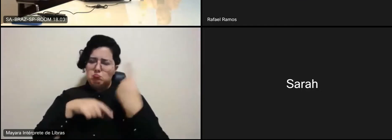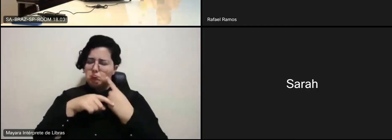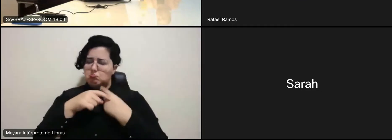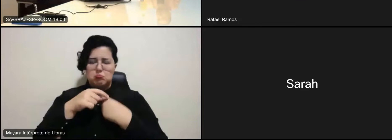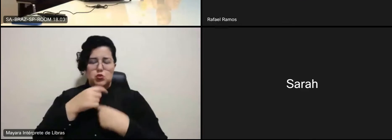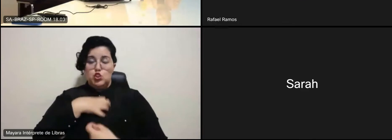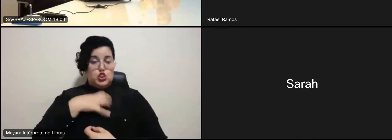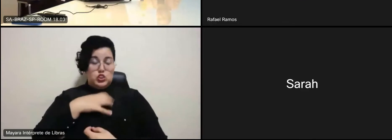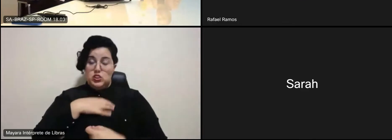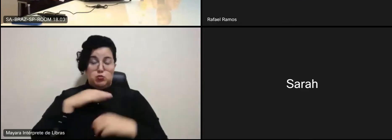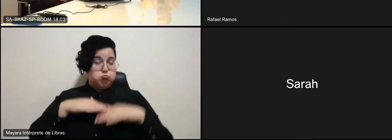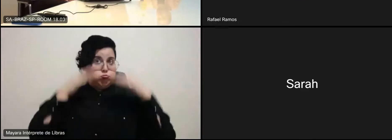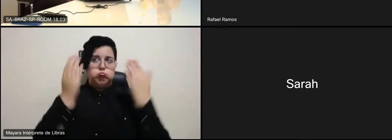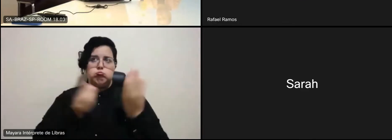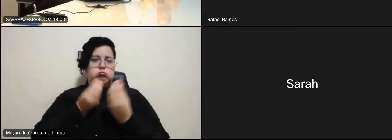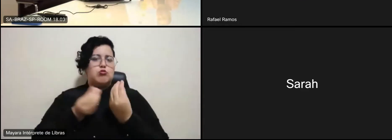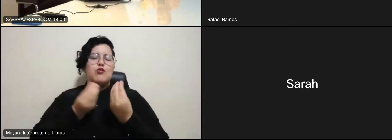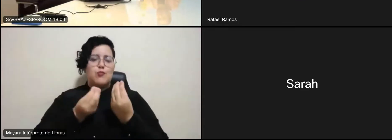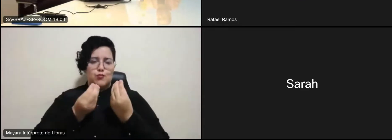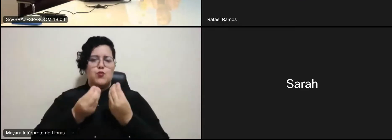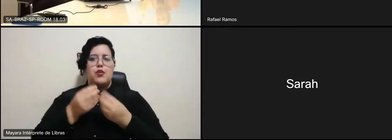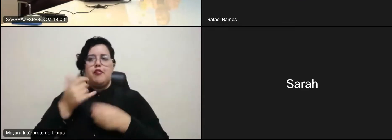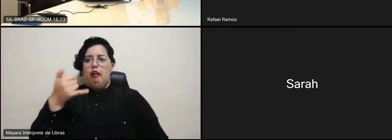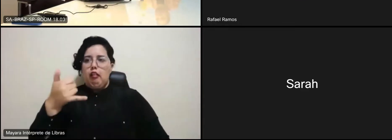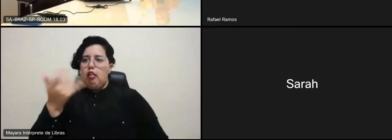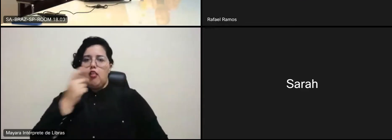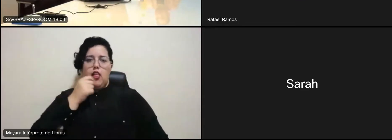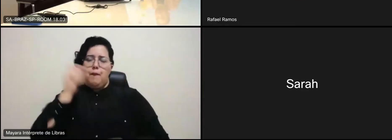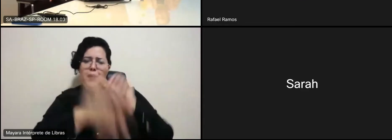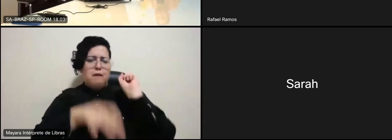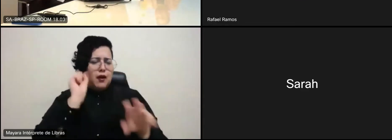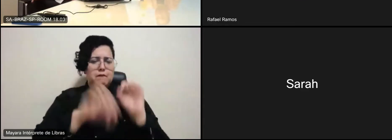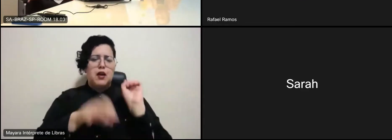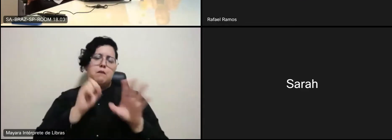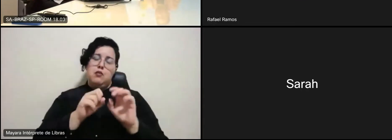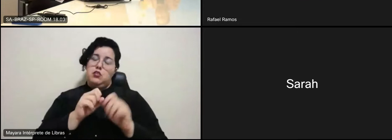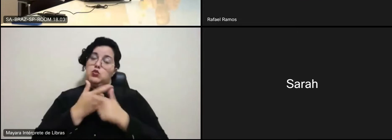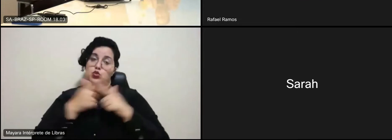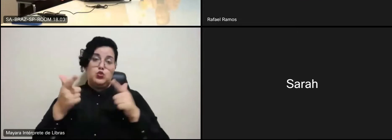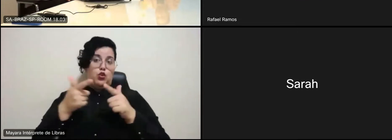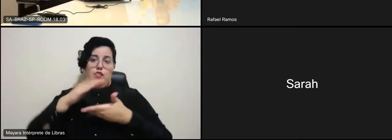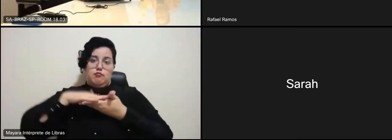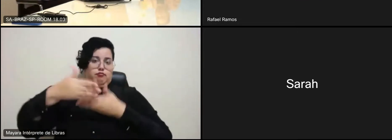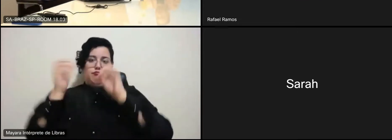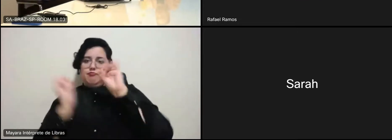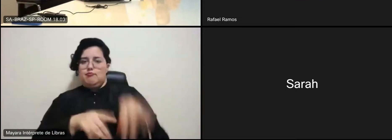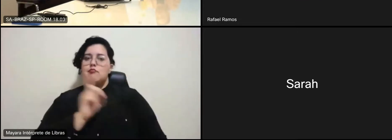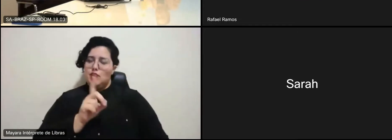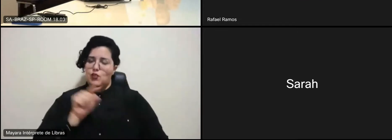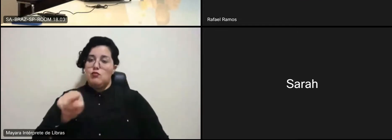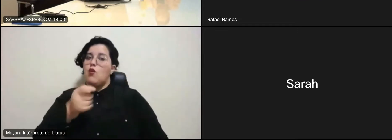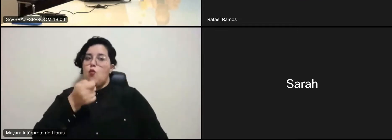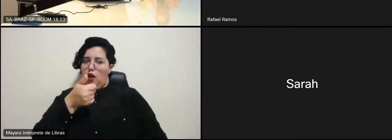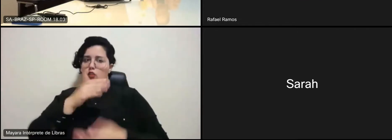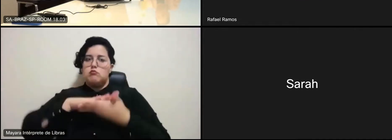macroagressão. Então, ela tacou tudo que podia, caneta, lápis, graças a Deus não tacou o laptop, mas se ela pudesse, ela tacava